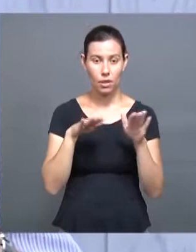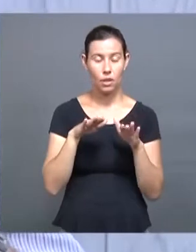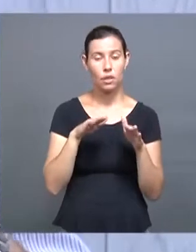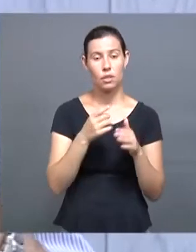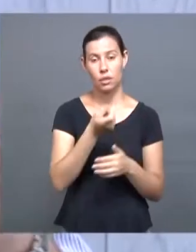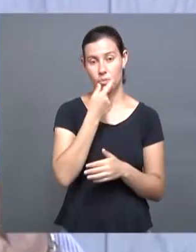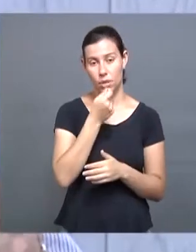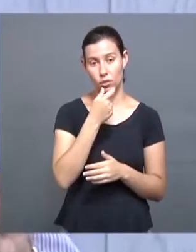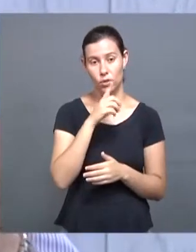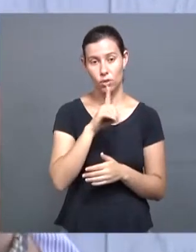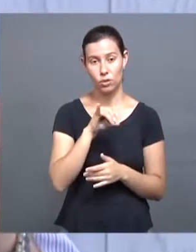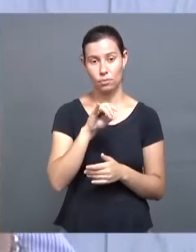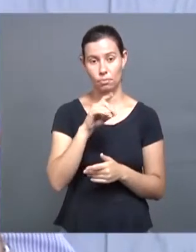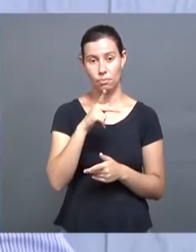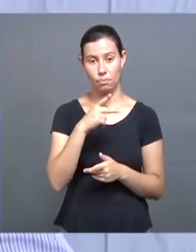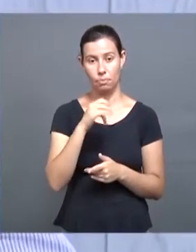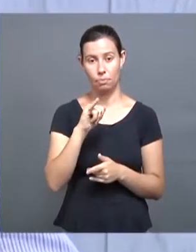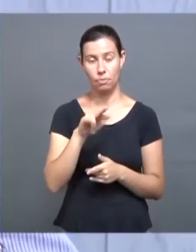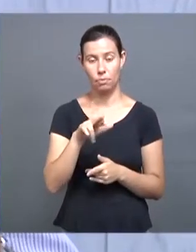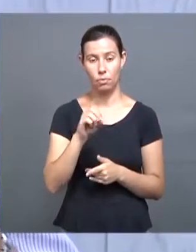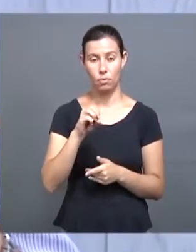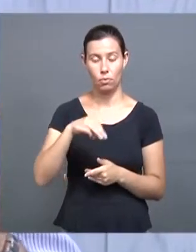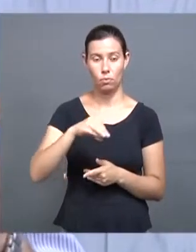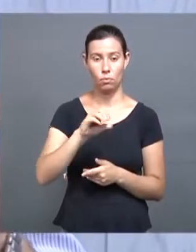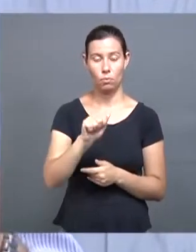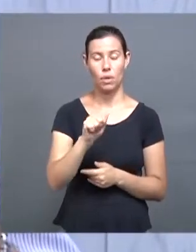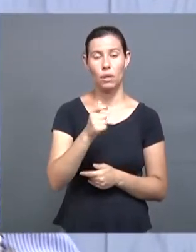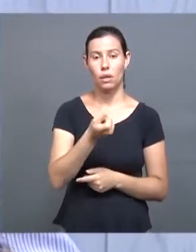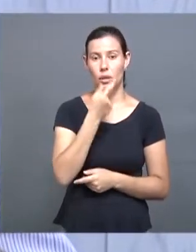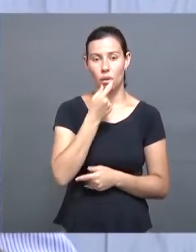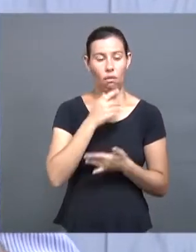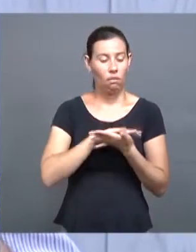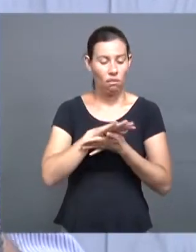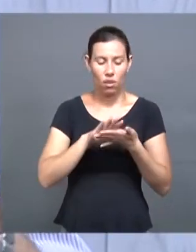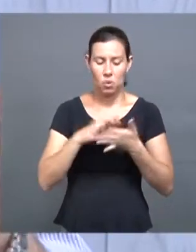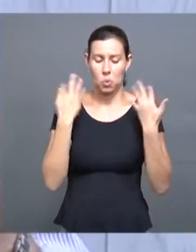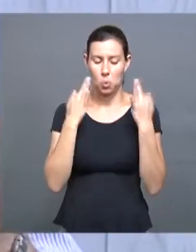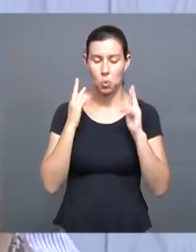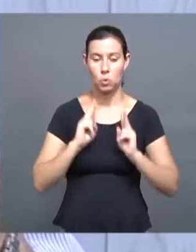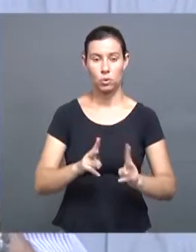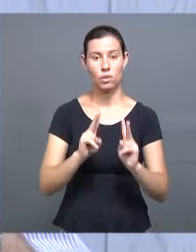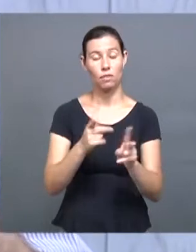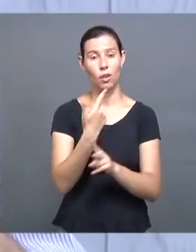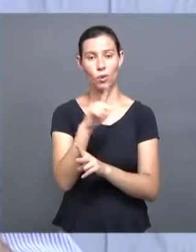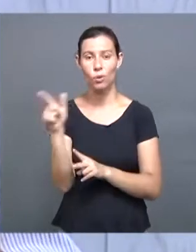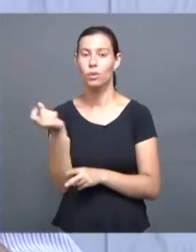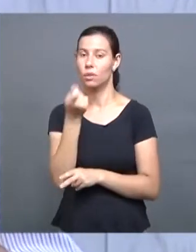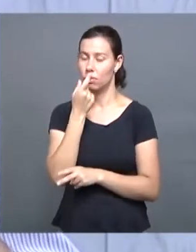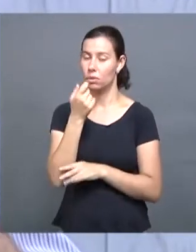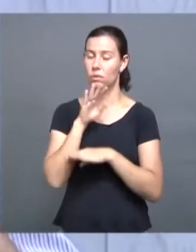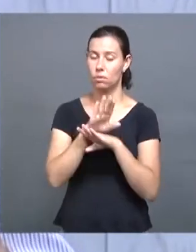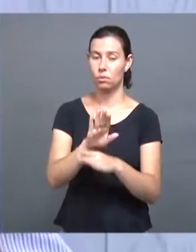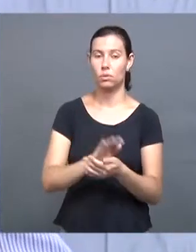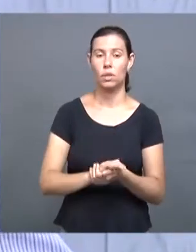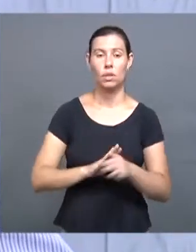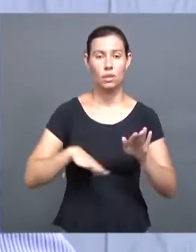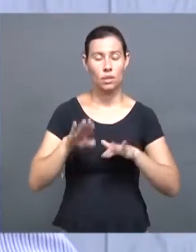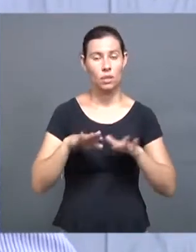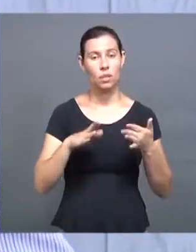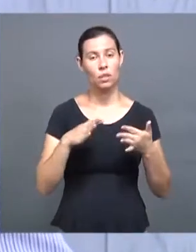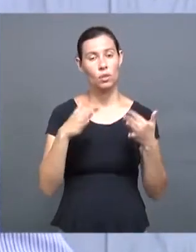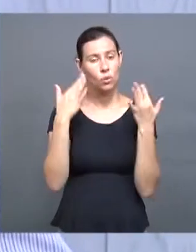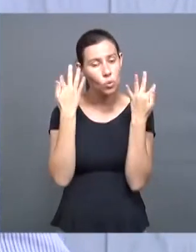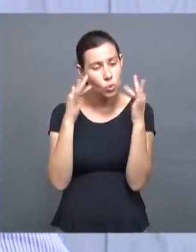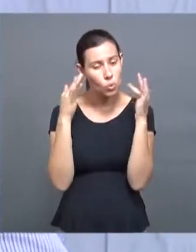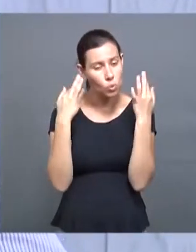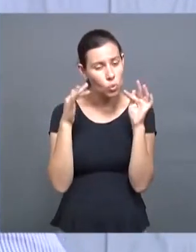Agora, qualquer remédio melhora a dor. A pessoa tem uma dor de cabeça com uma intensidade menor, menos limitante e,